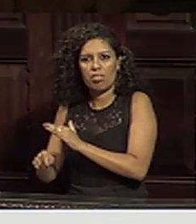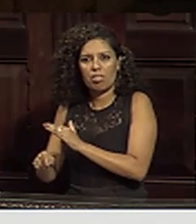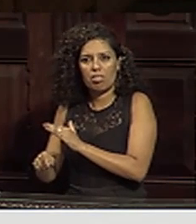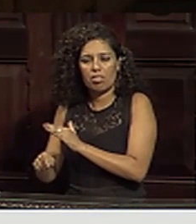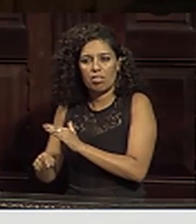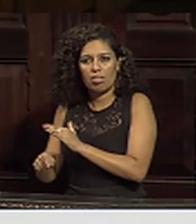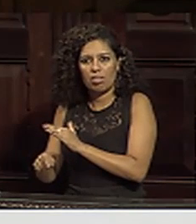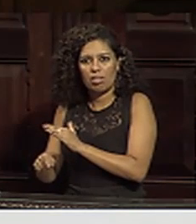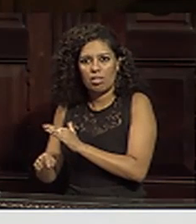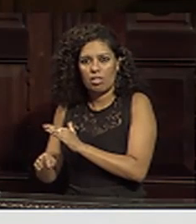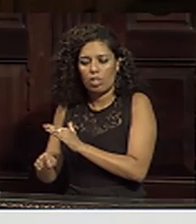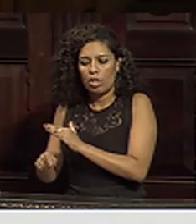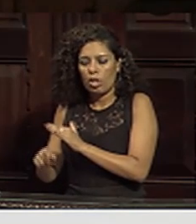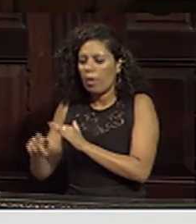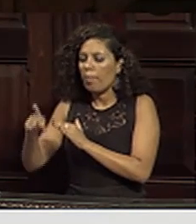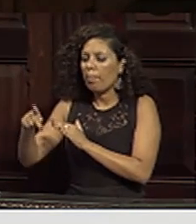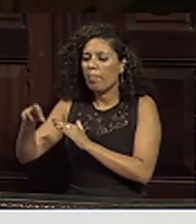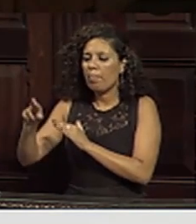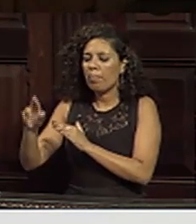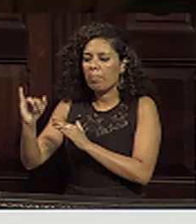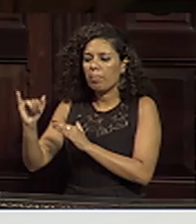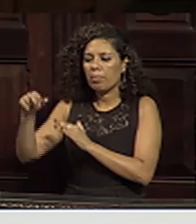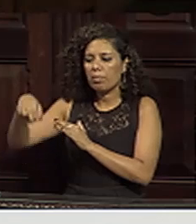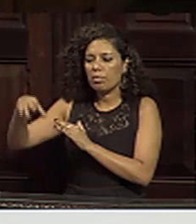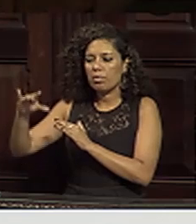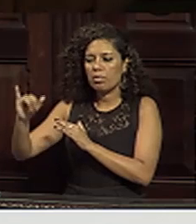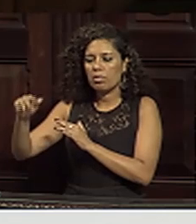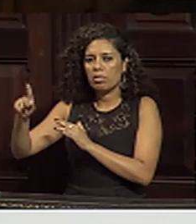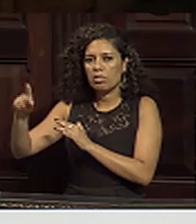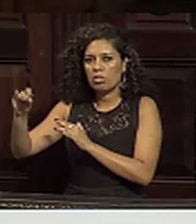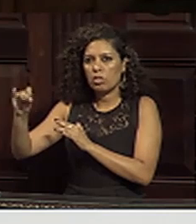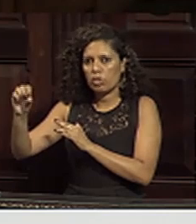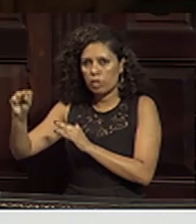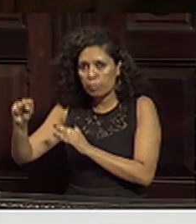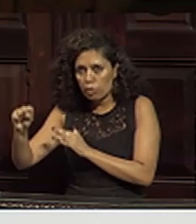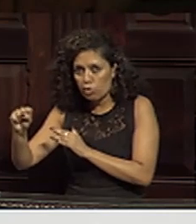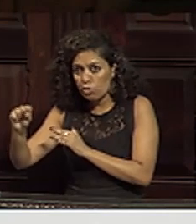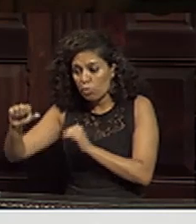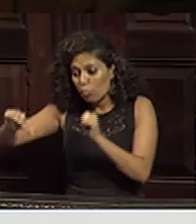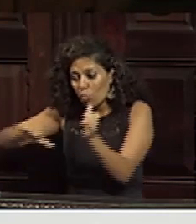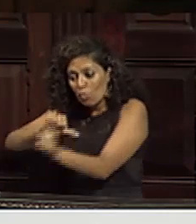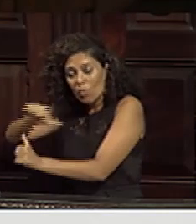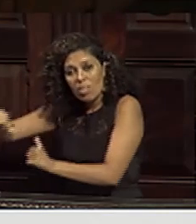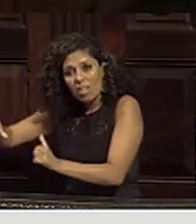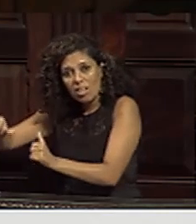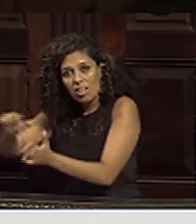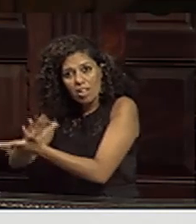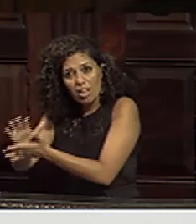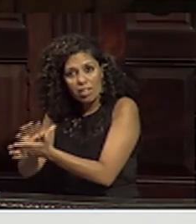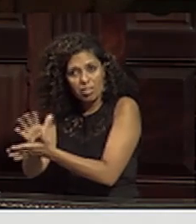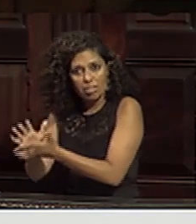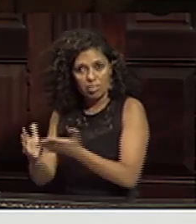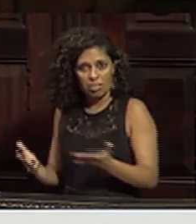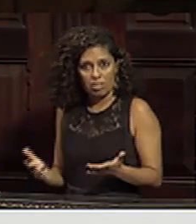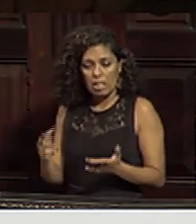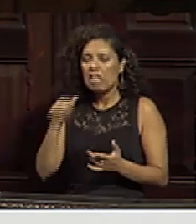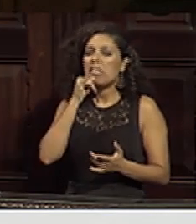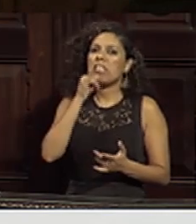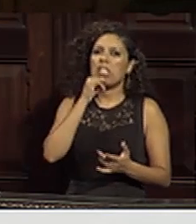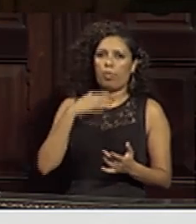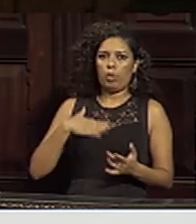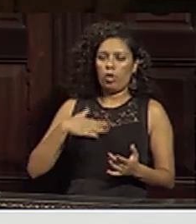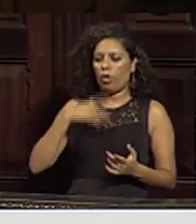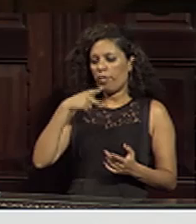são imutáveis. Por exemplo, não matar